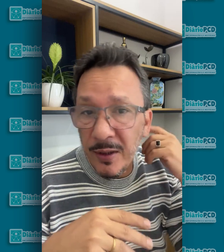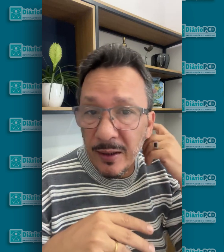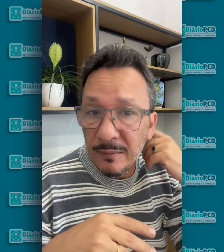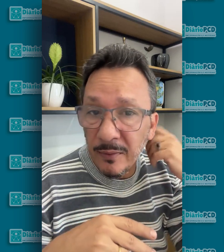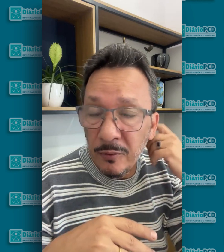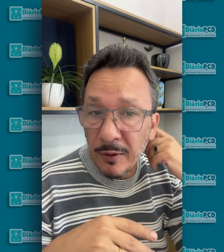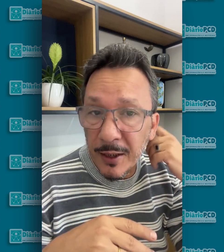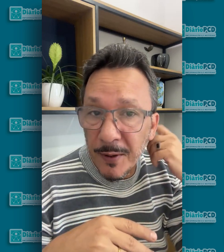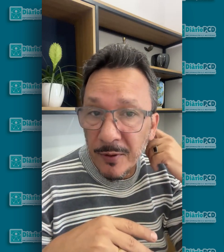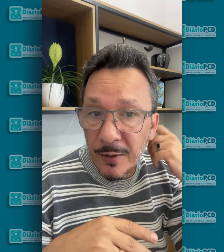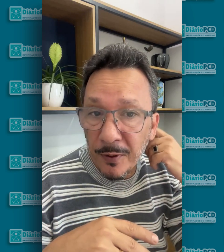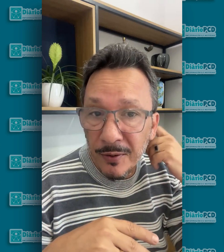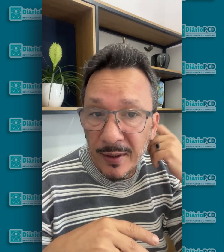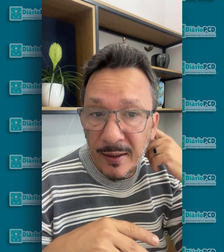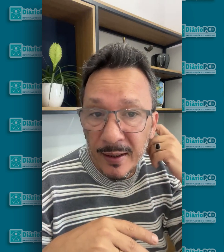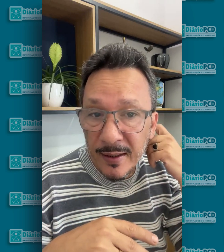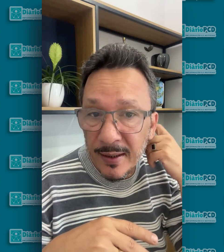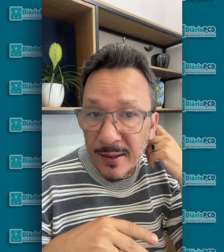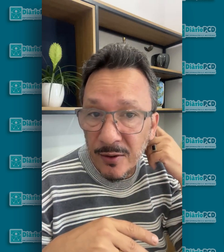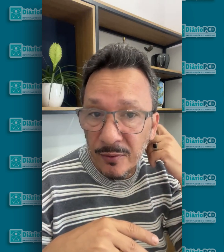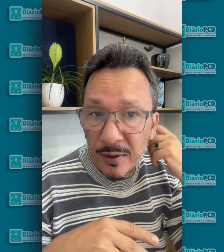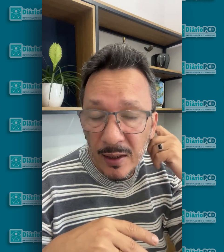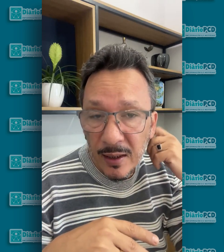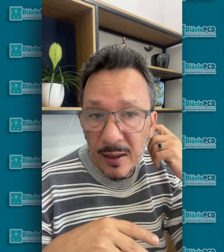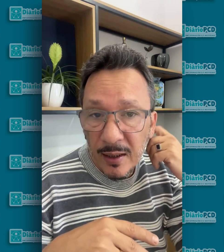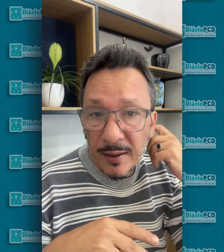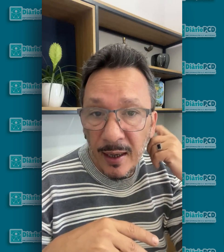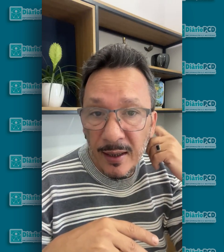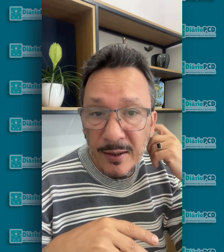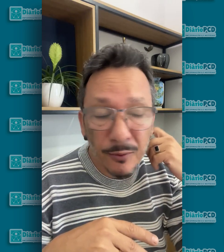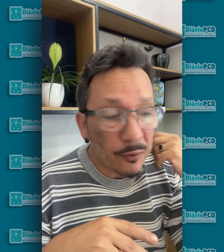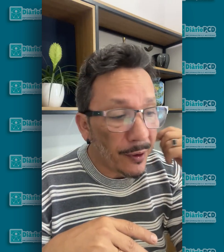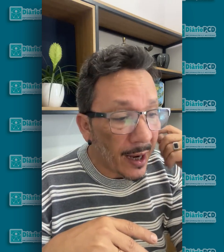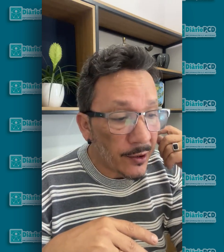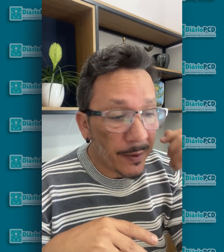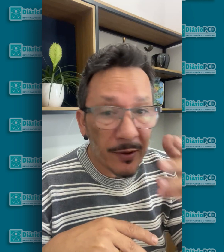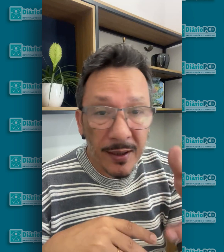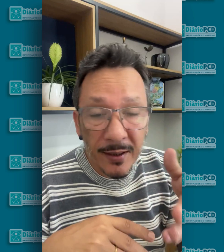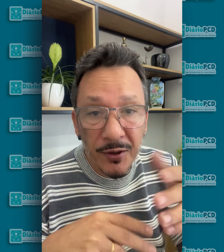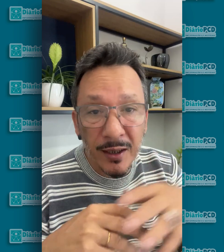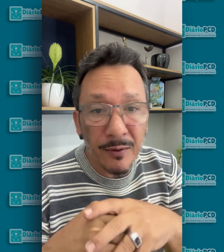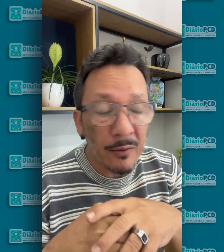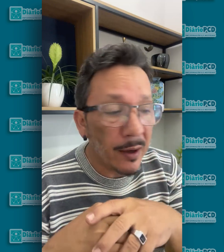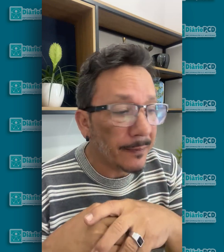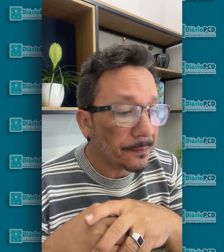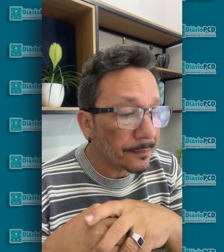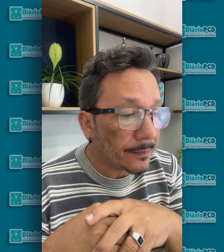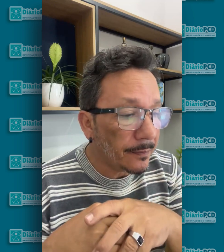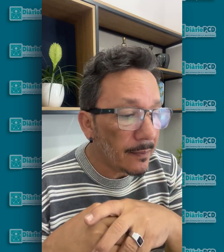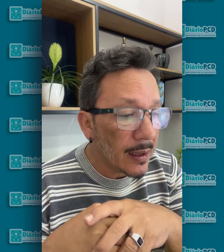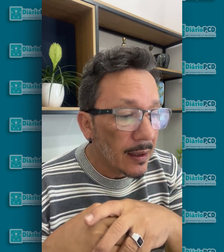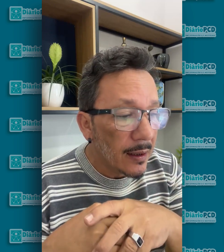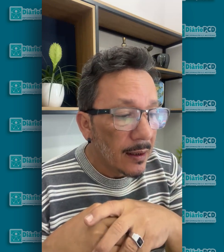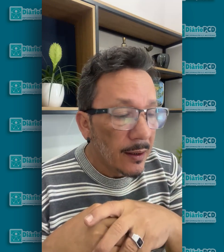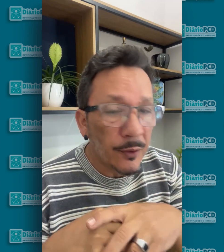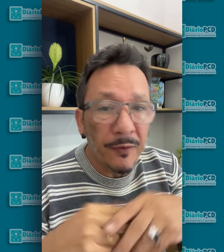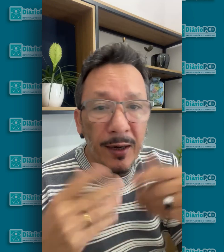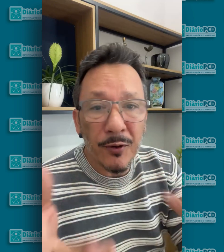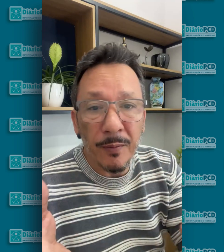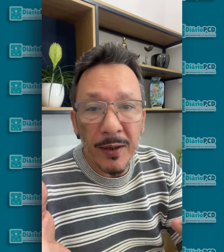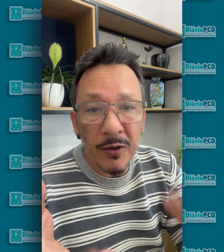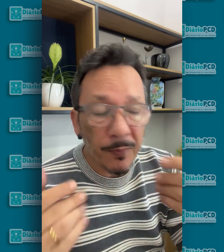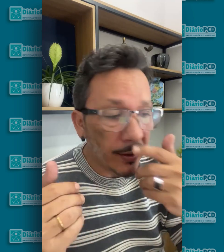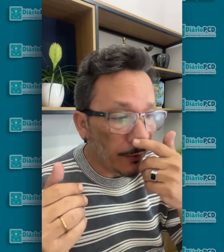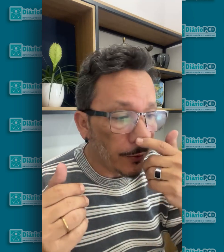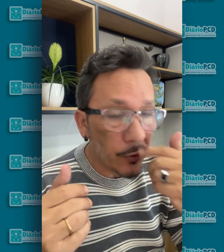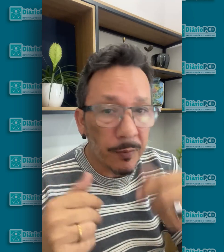você compartilha com outras pessoas que possam ter interesse nesse assunto da eleição do CONAD. Para você que está chegando agora, eu estou